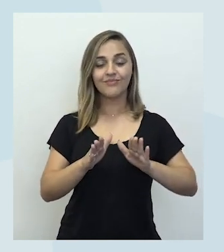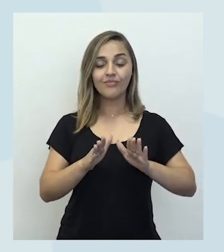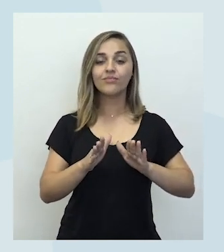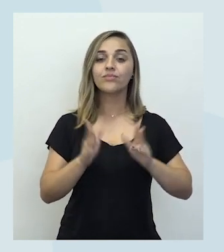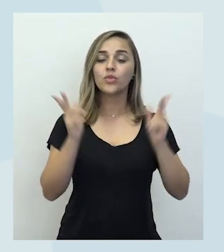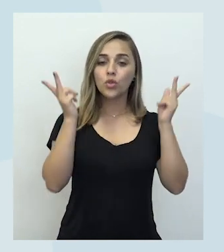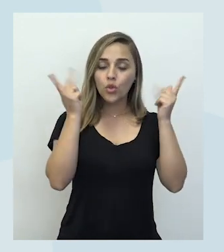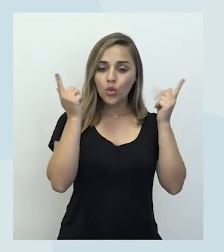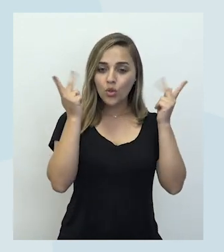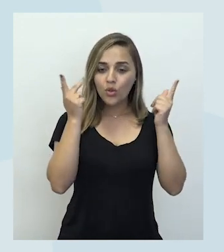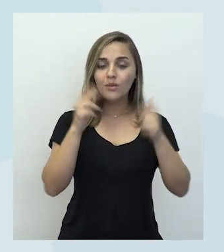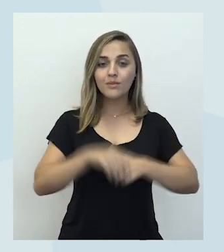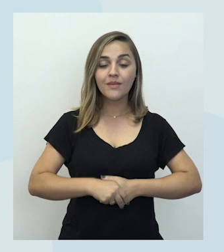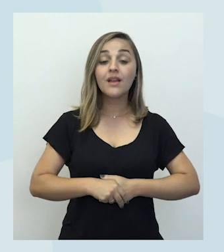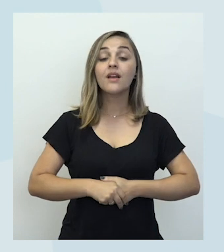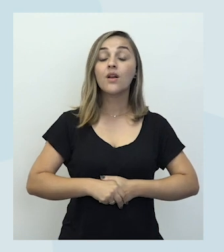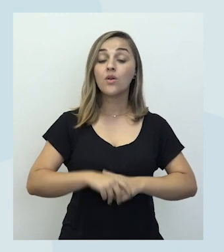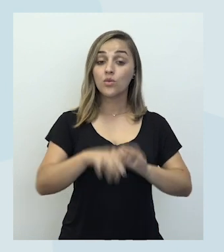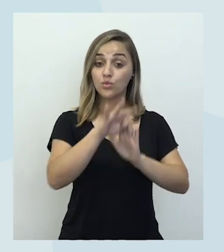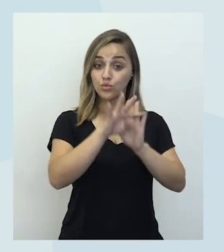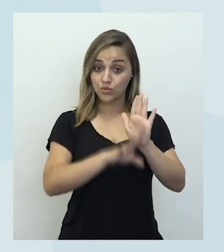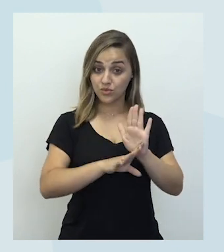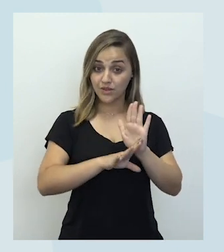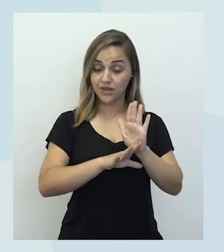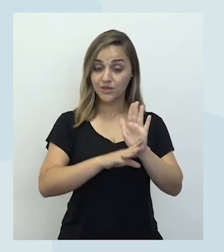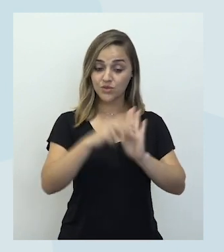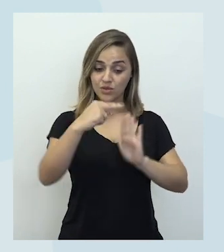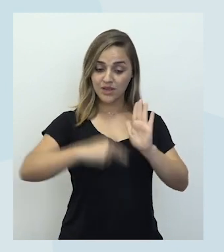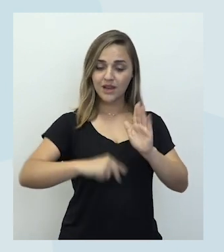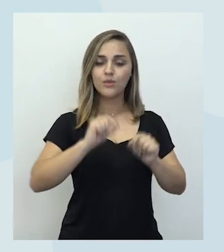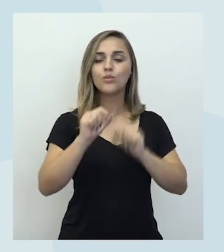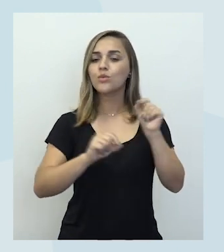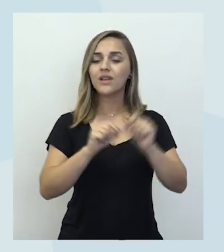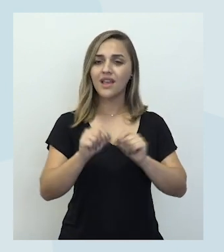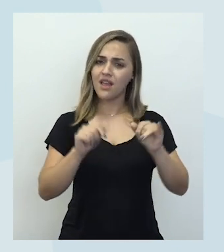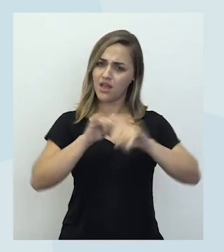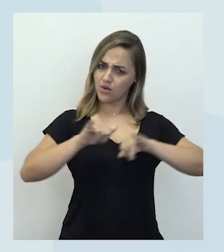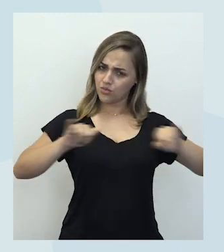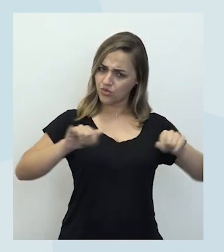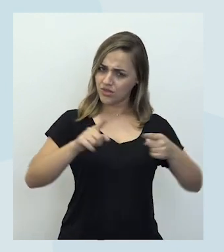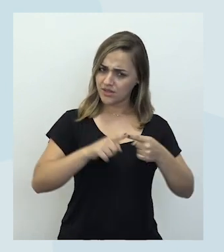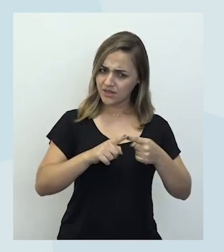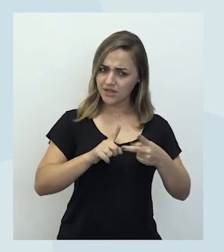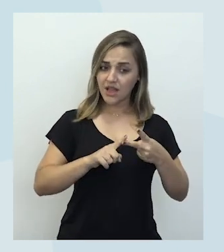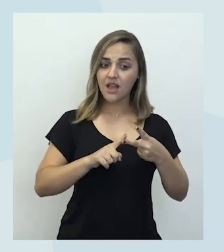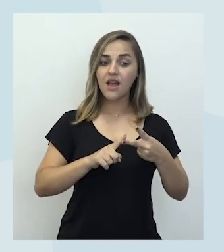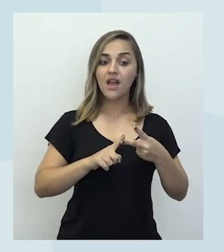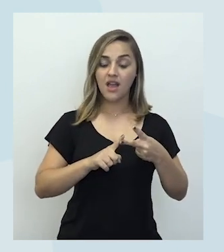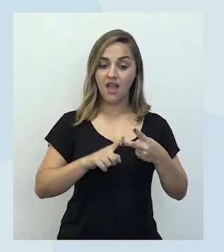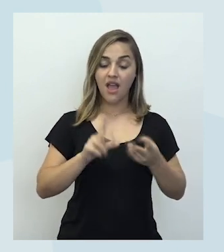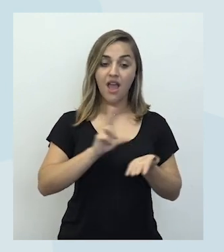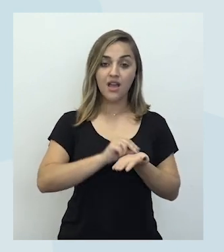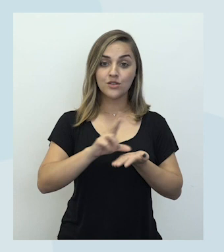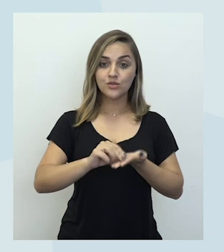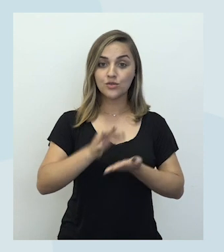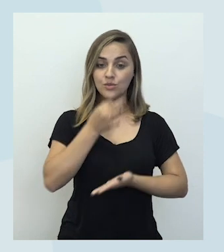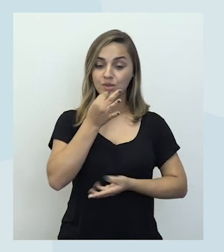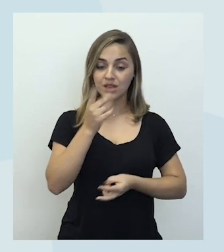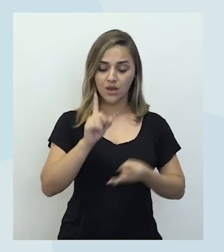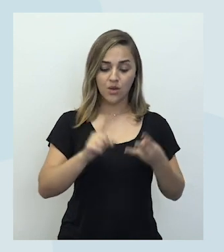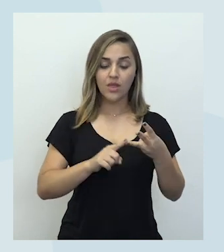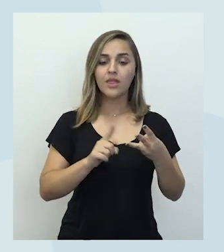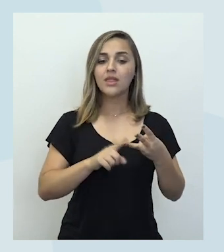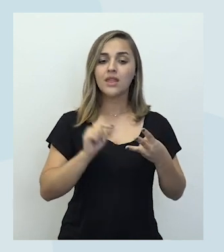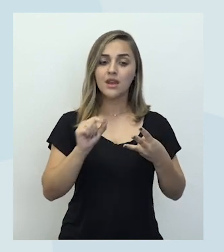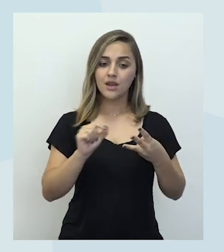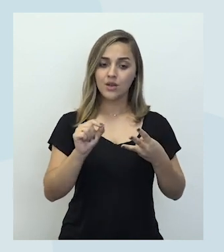que acabamos de ler é 1. Uma notícia? 2. Um artigo de opinião? 3.